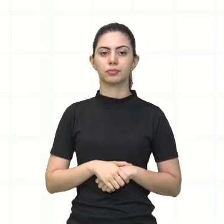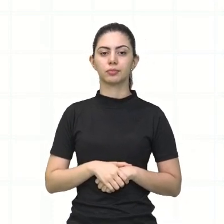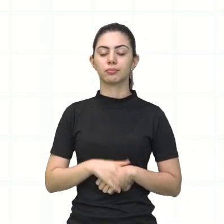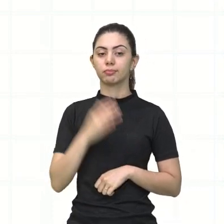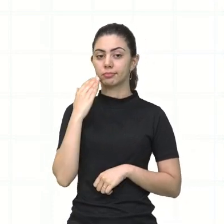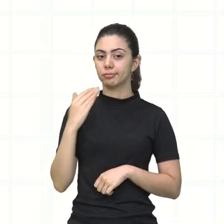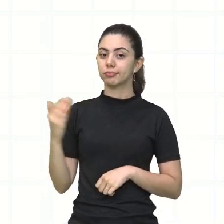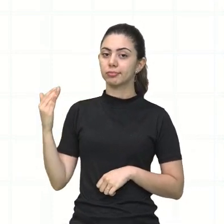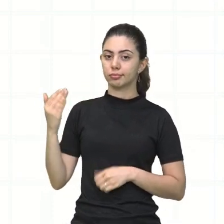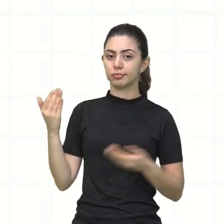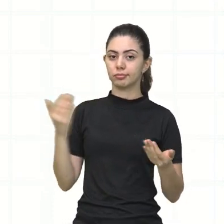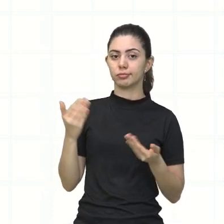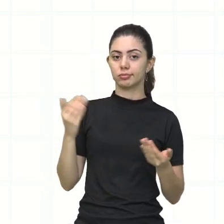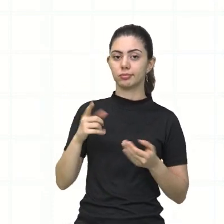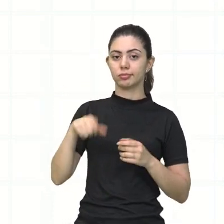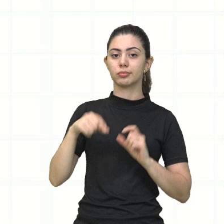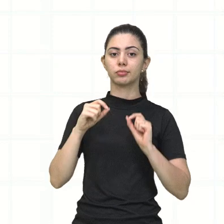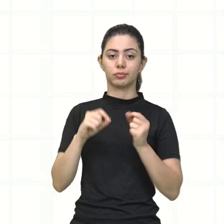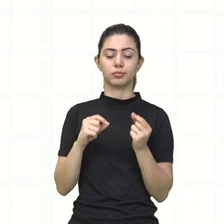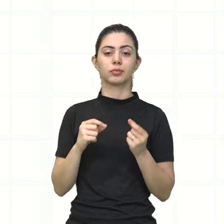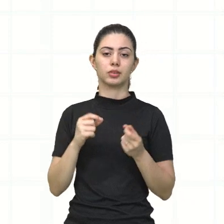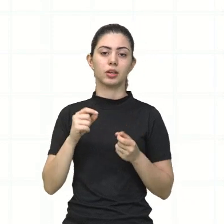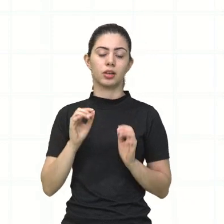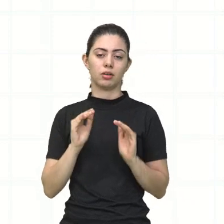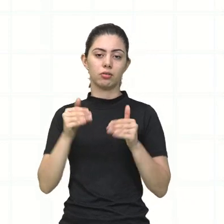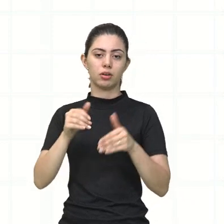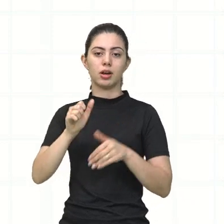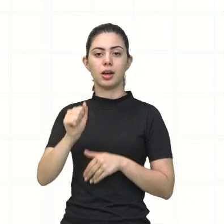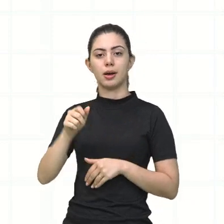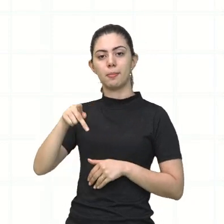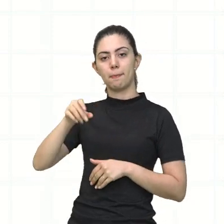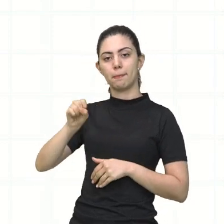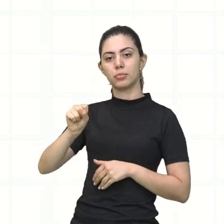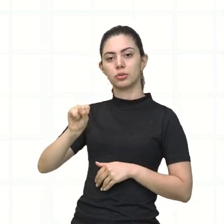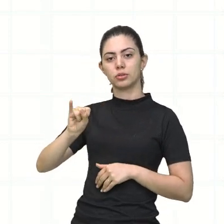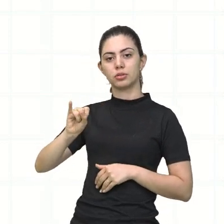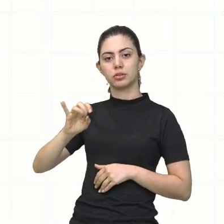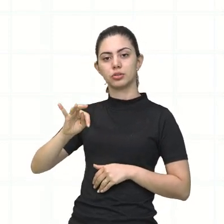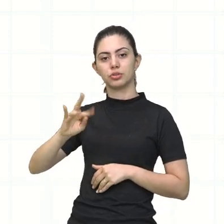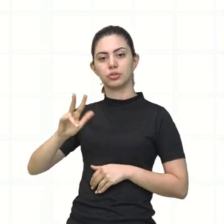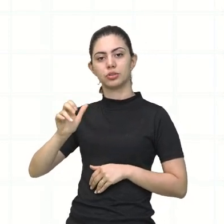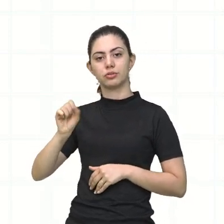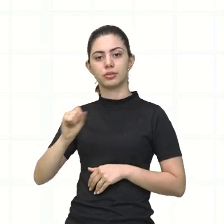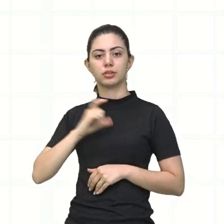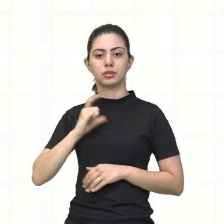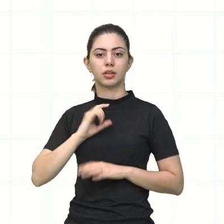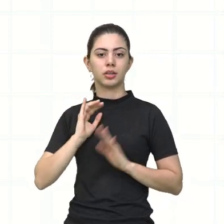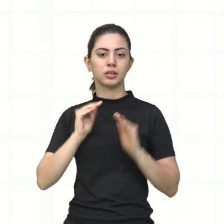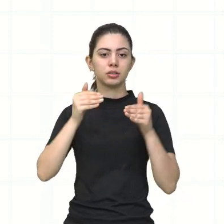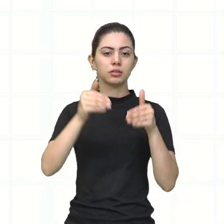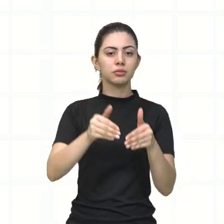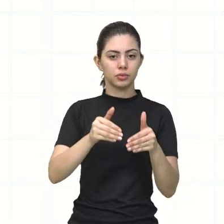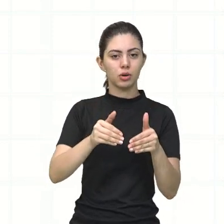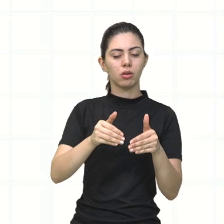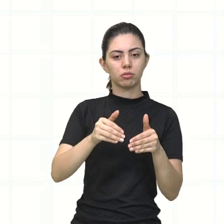As apositivas, elas têm a função de especificar, explicar ou restringir o termo a que se referem, funcionando como